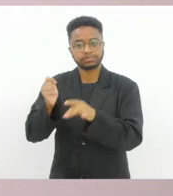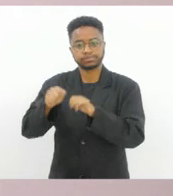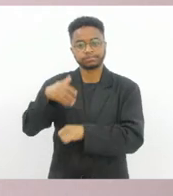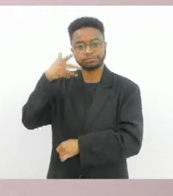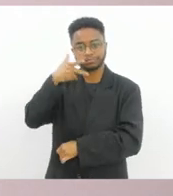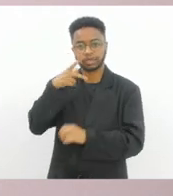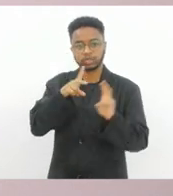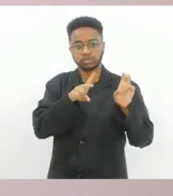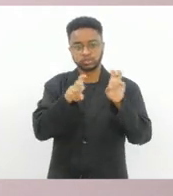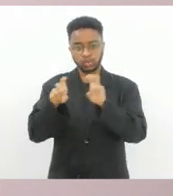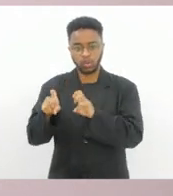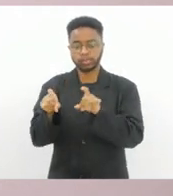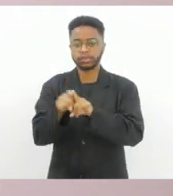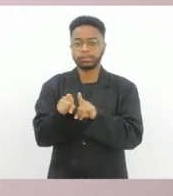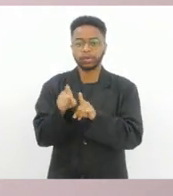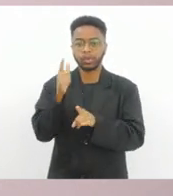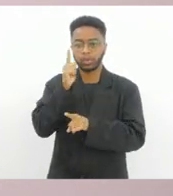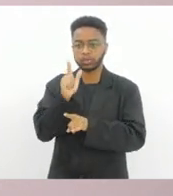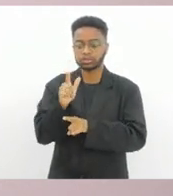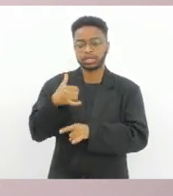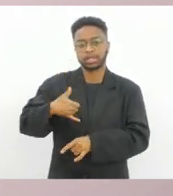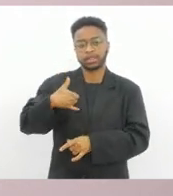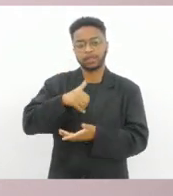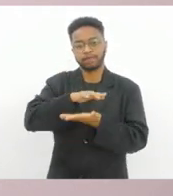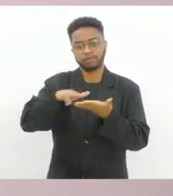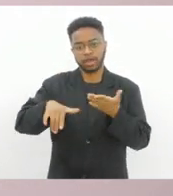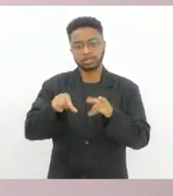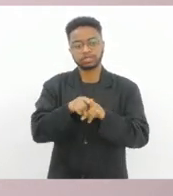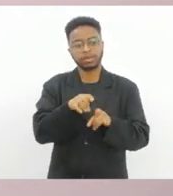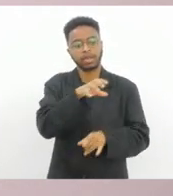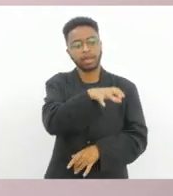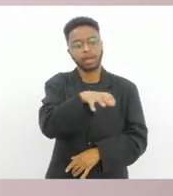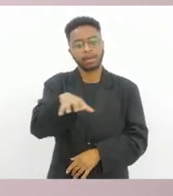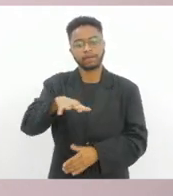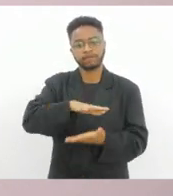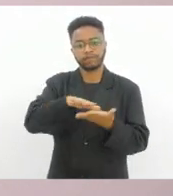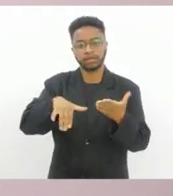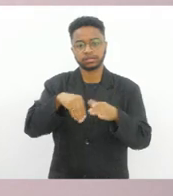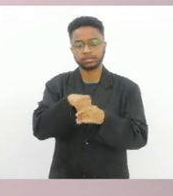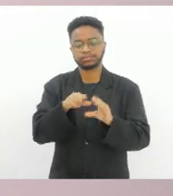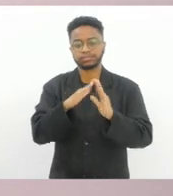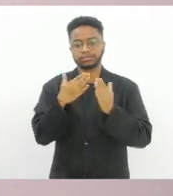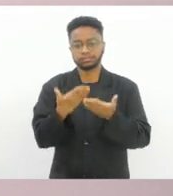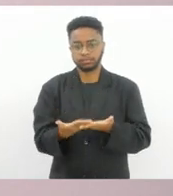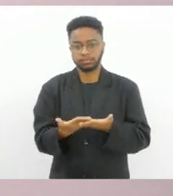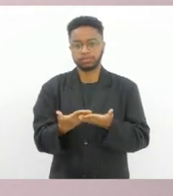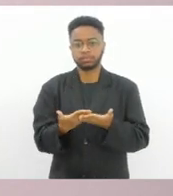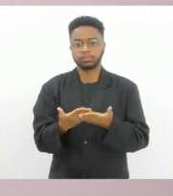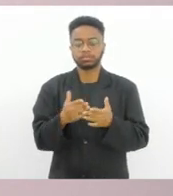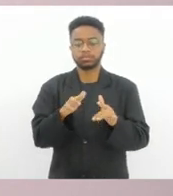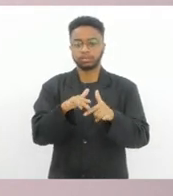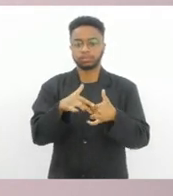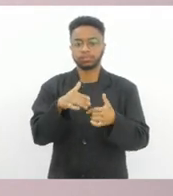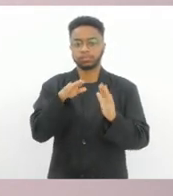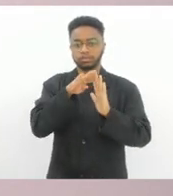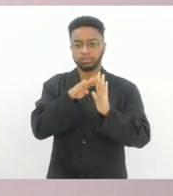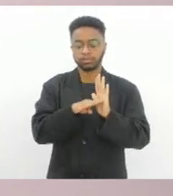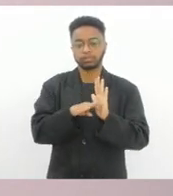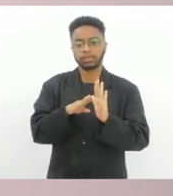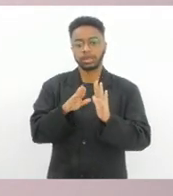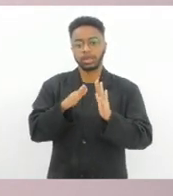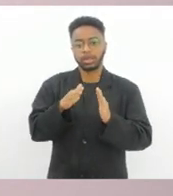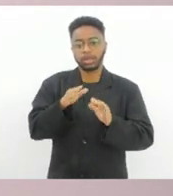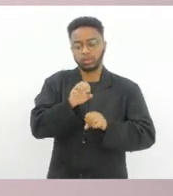sobre o tema, alcançando faixas etárias e segmentos diversos dentro das comunidades escolares, seja por meio do programa Educação